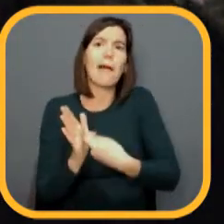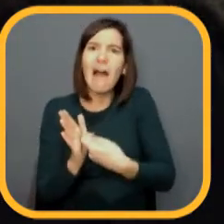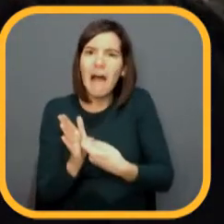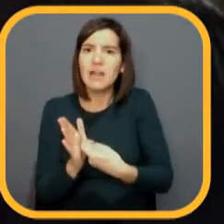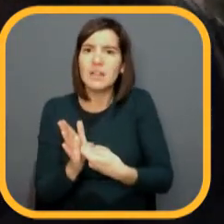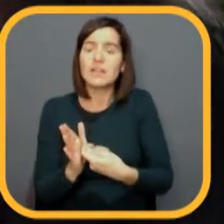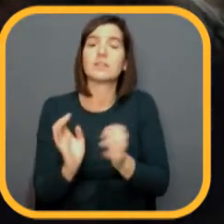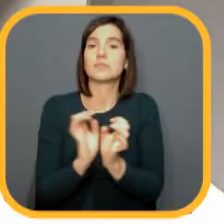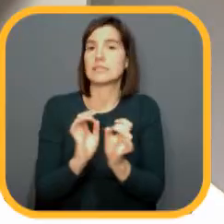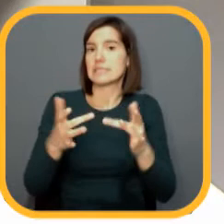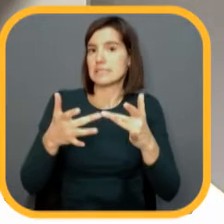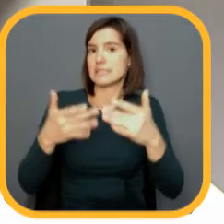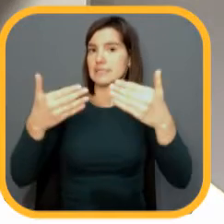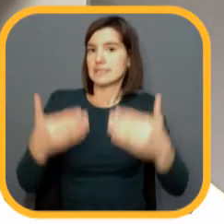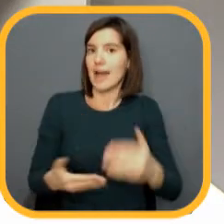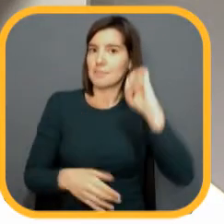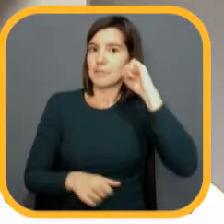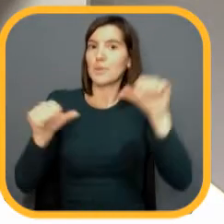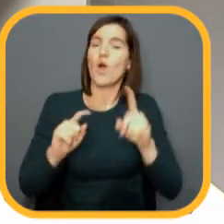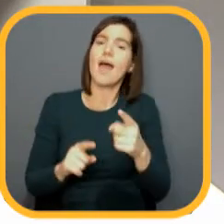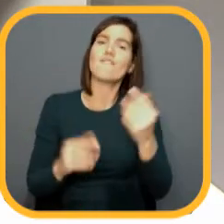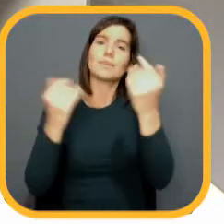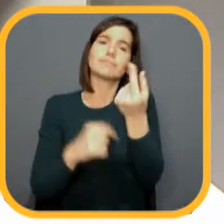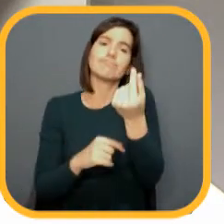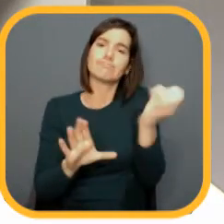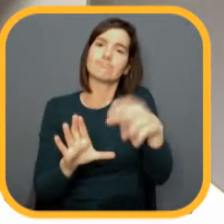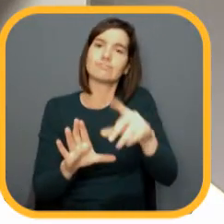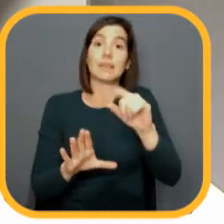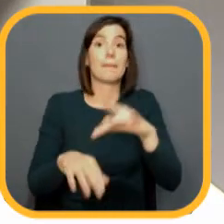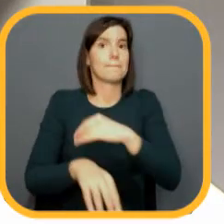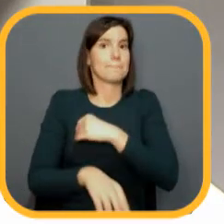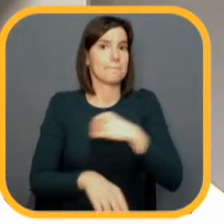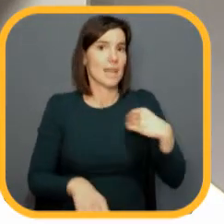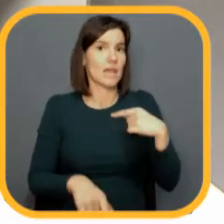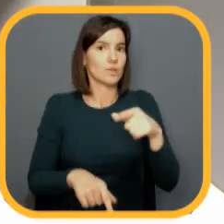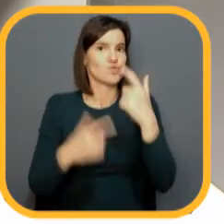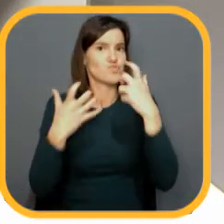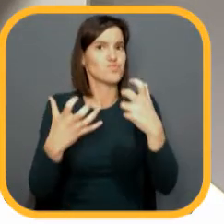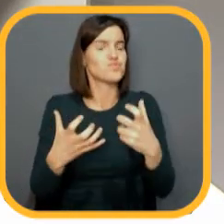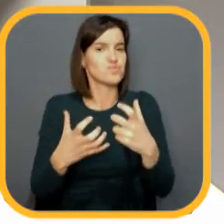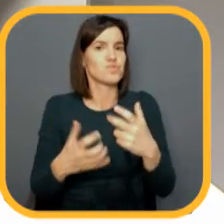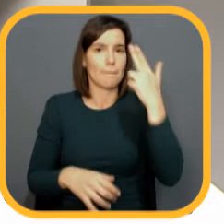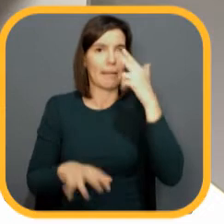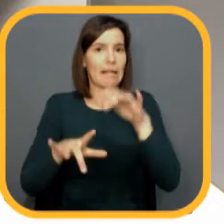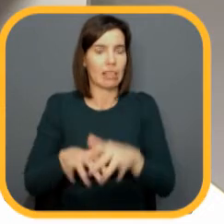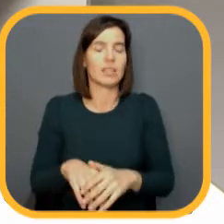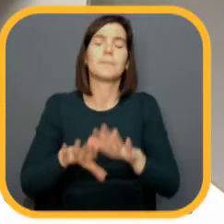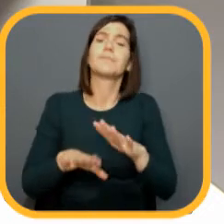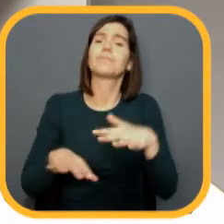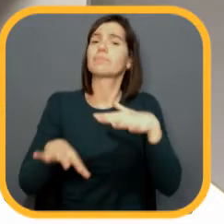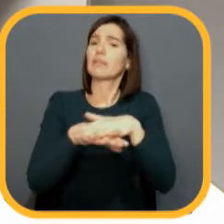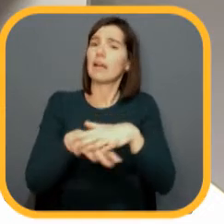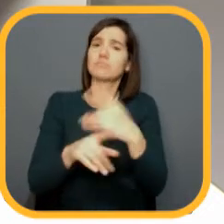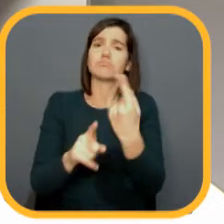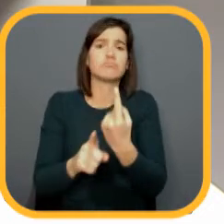género pagamento. Os sites mais afetados são os que contêm dados financeiros e médicos. Contudo, todas as empresas que utilizam